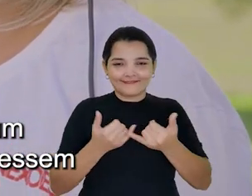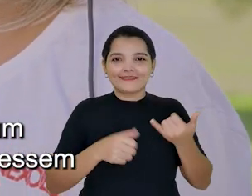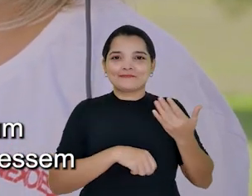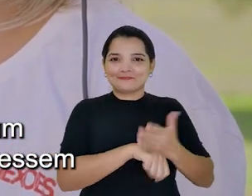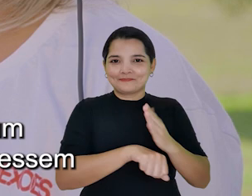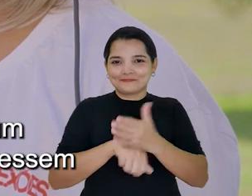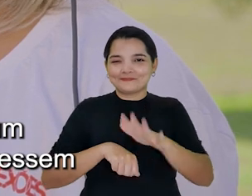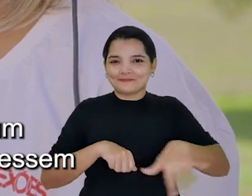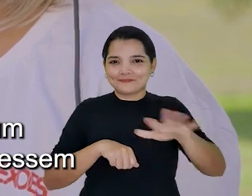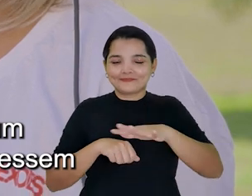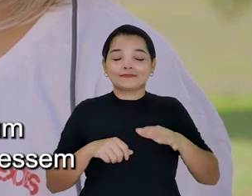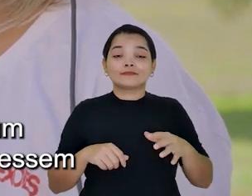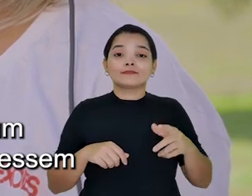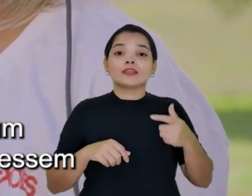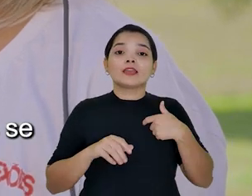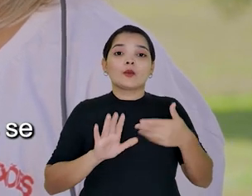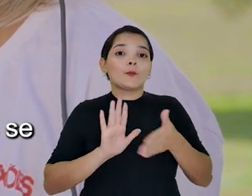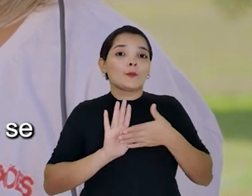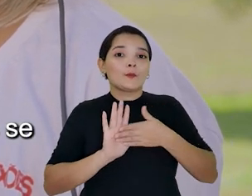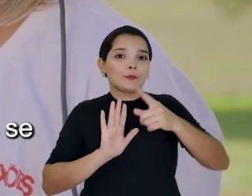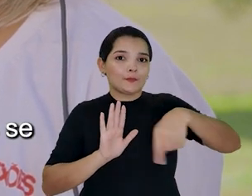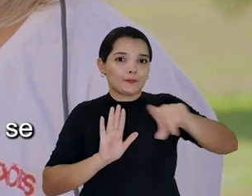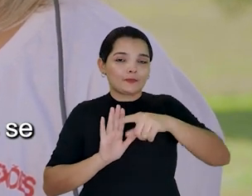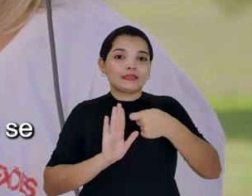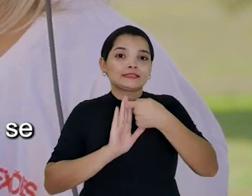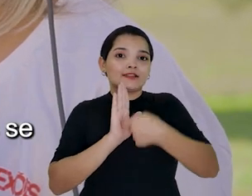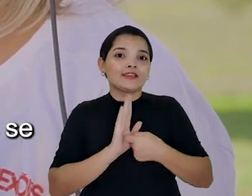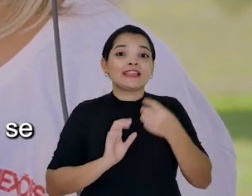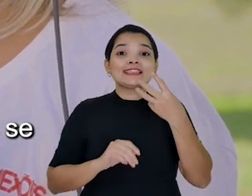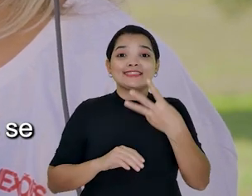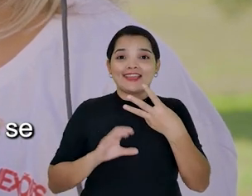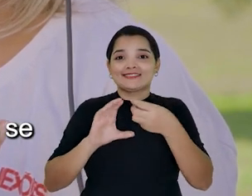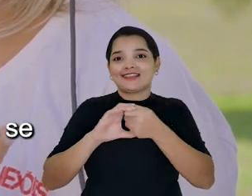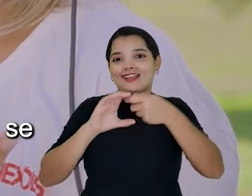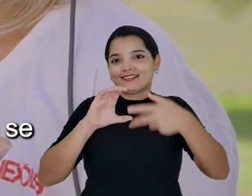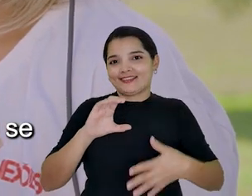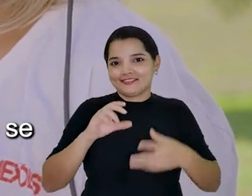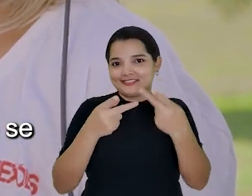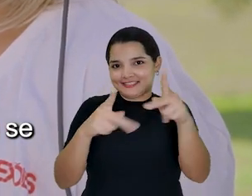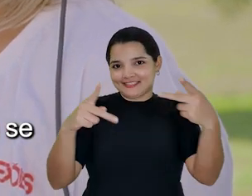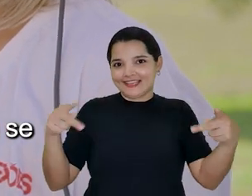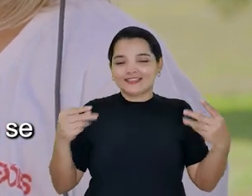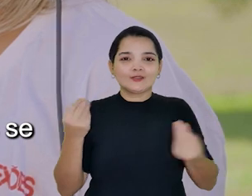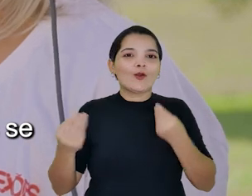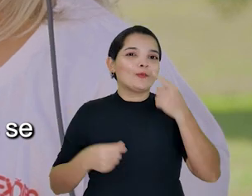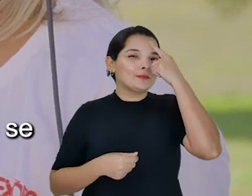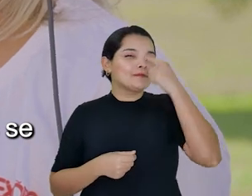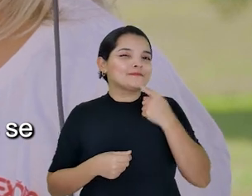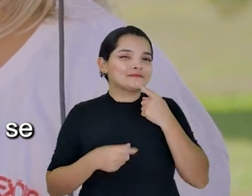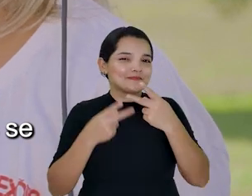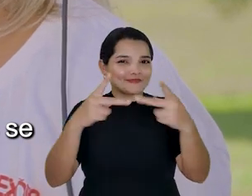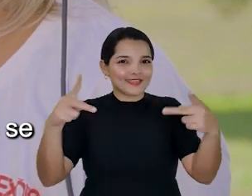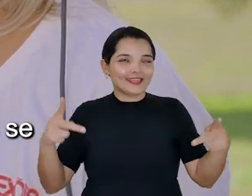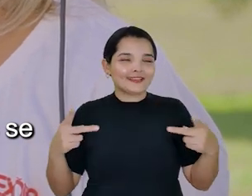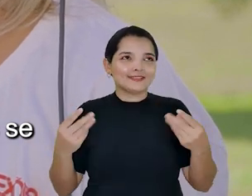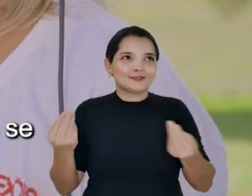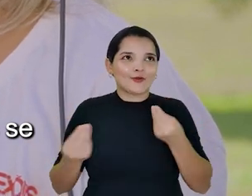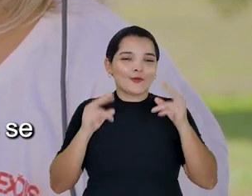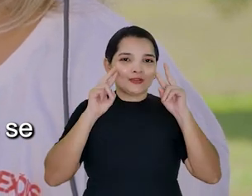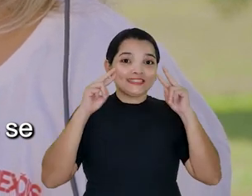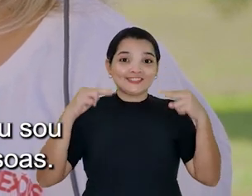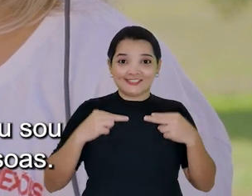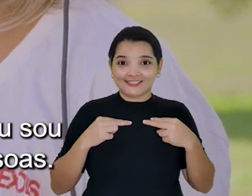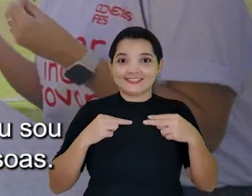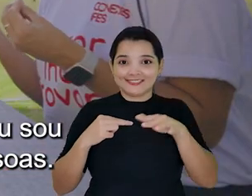que eu propus que eles escrevessem três características que eles T uhum como eles se caracterizam assim né Quais